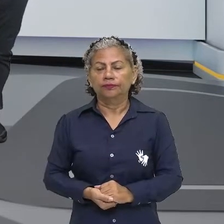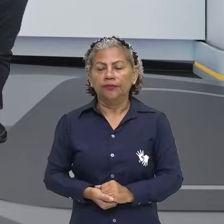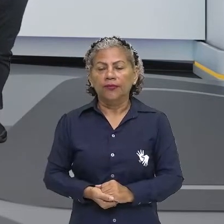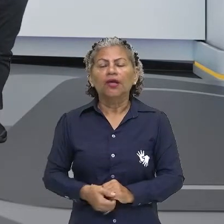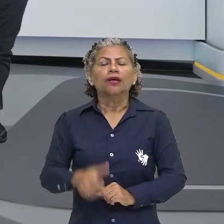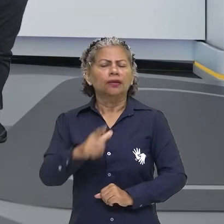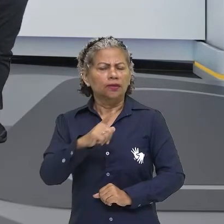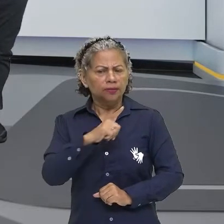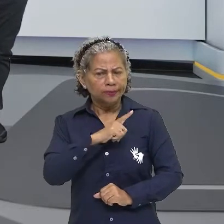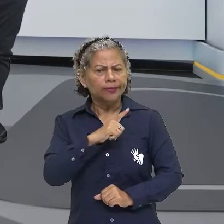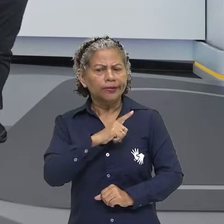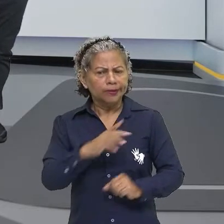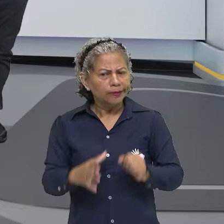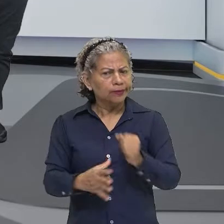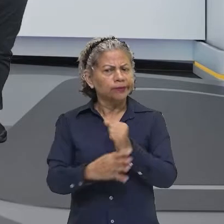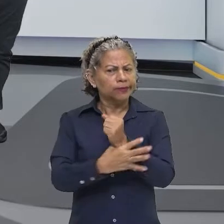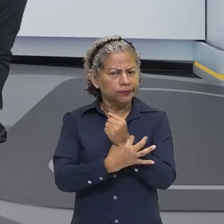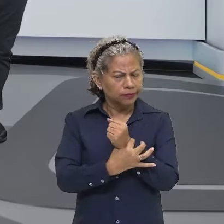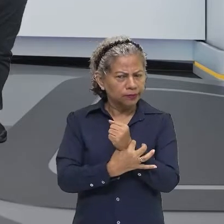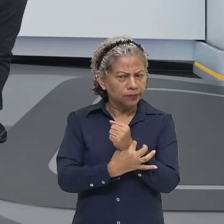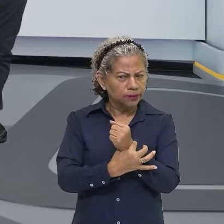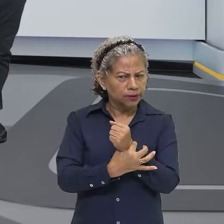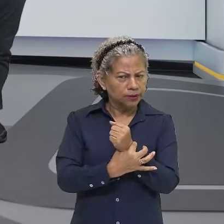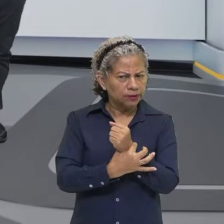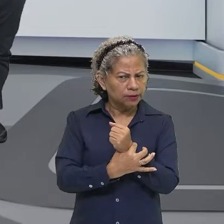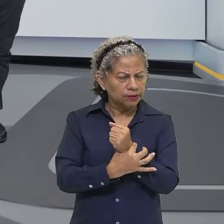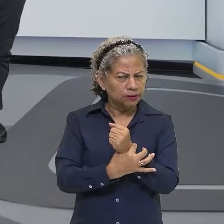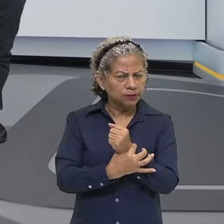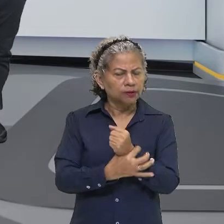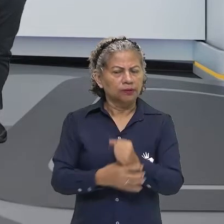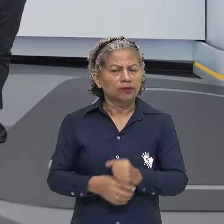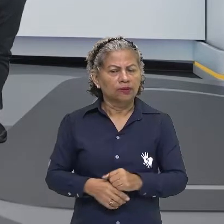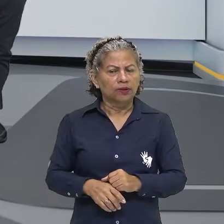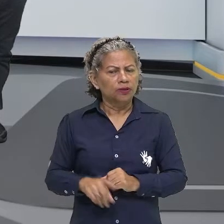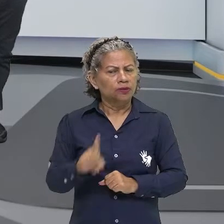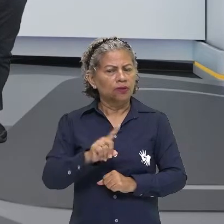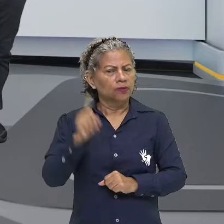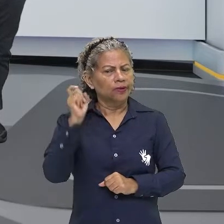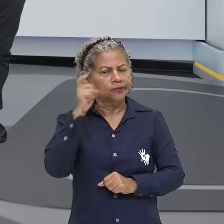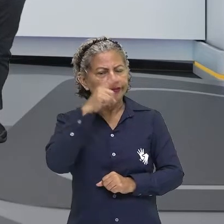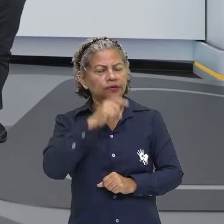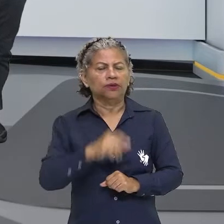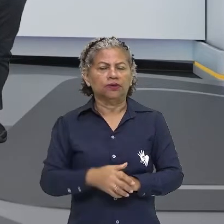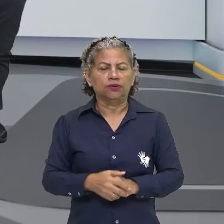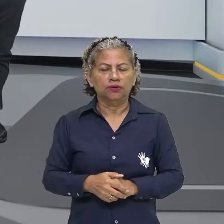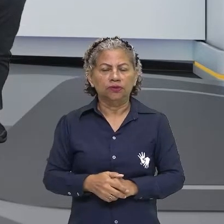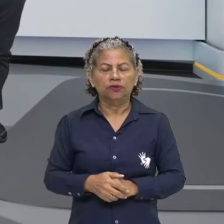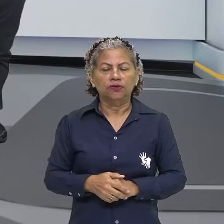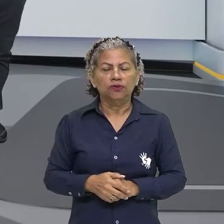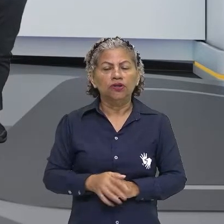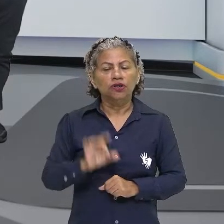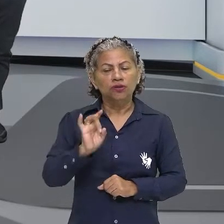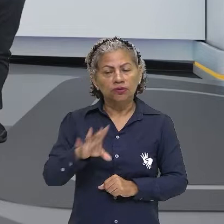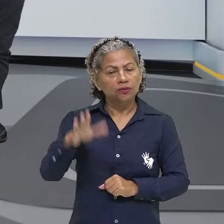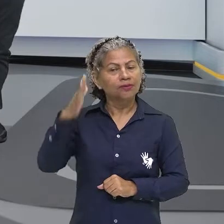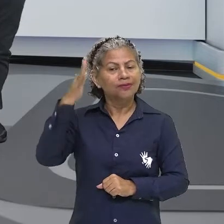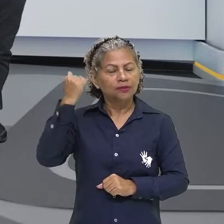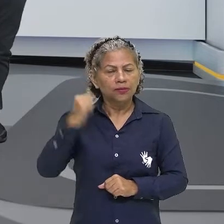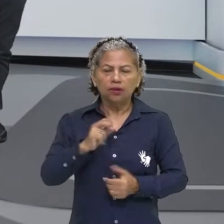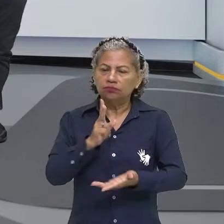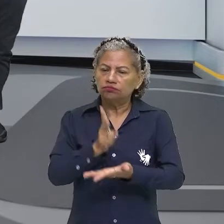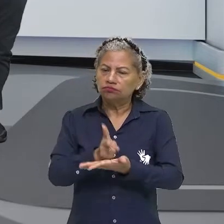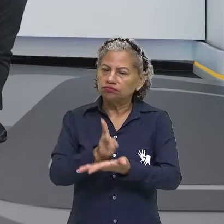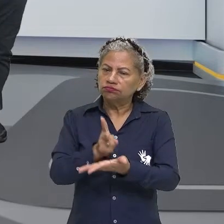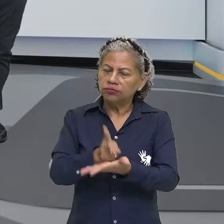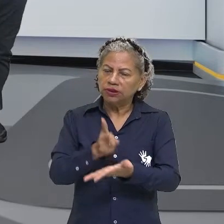isso possa ser realidade, não é uma tarefa muito difícil, tá? Basta saber que sempre por trás